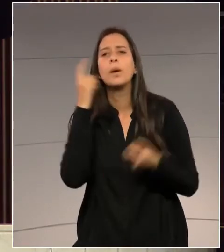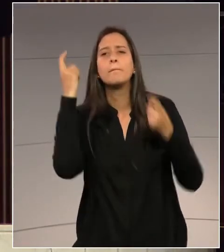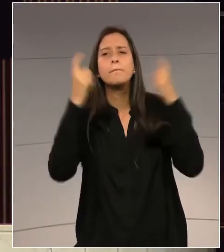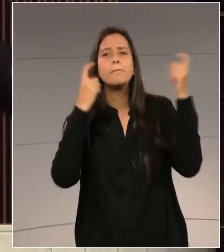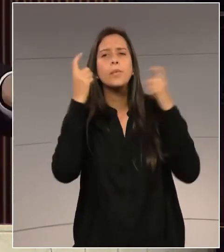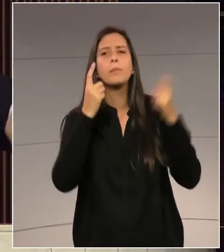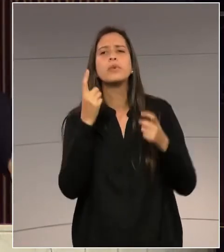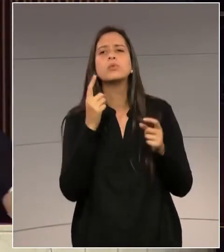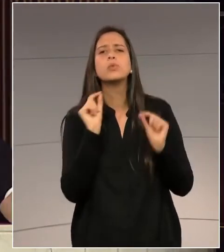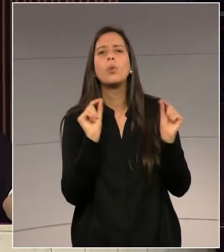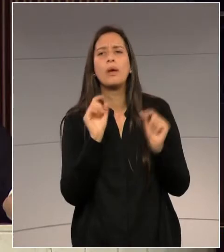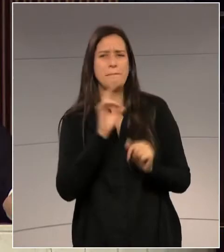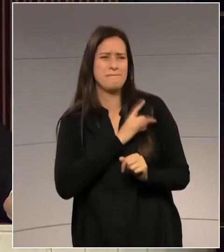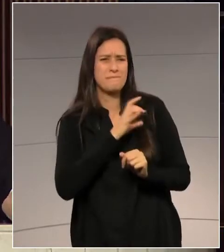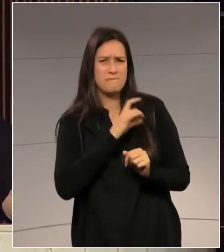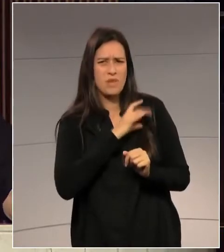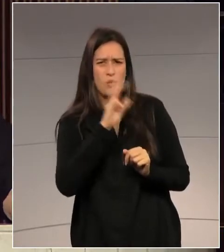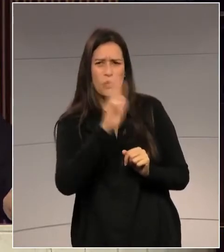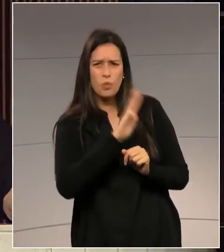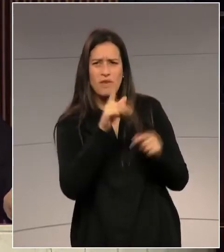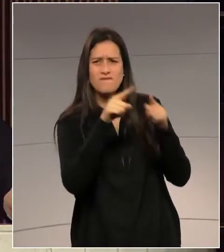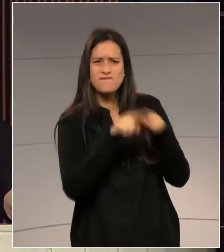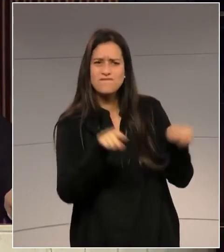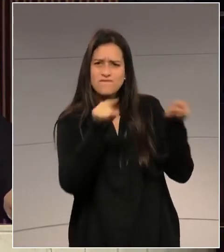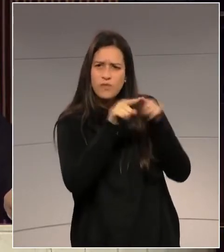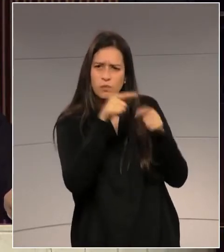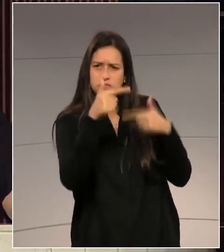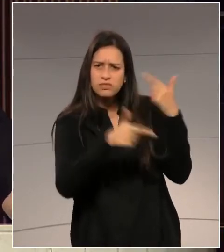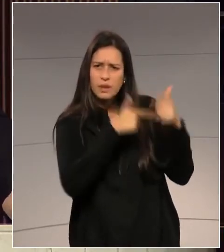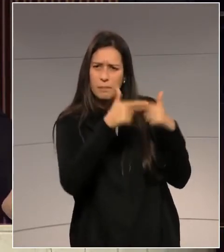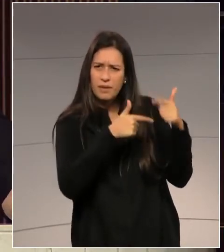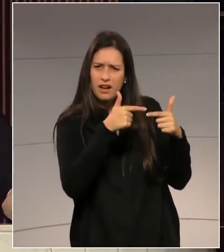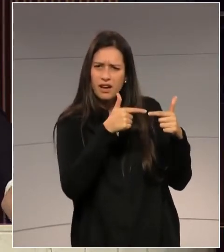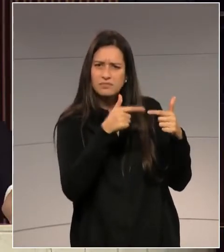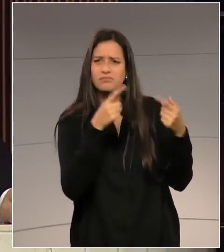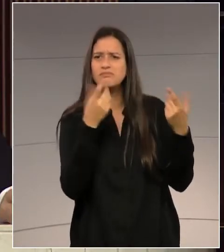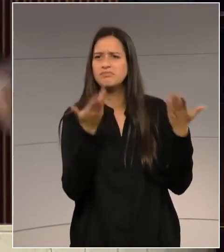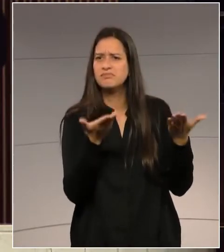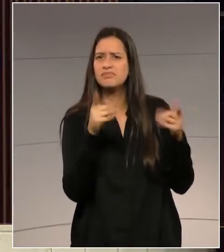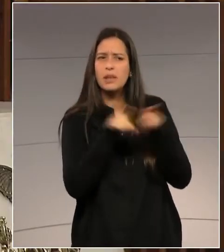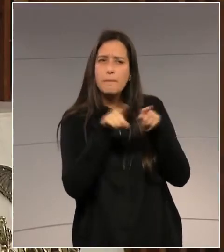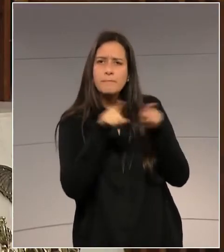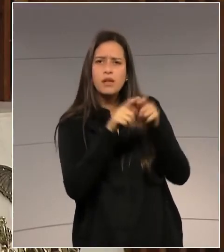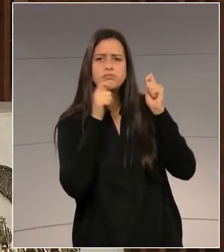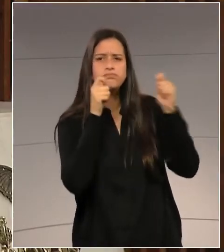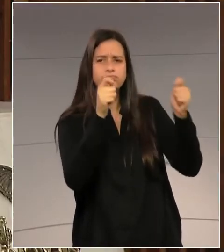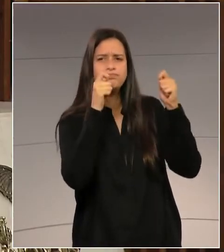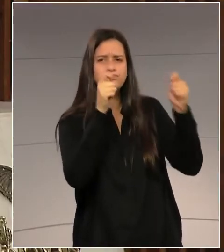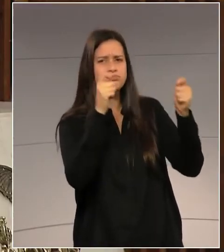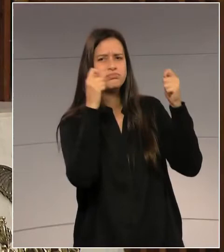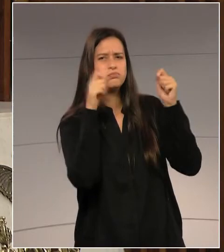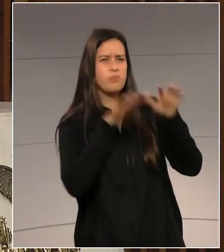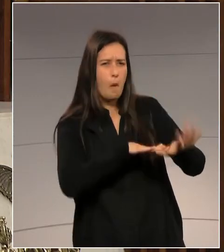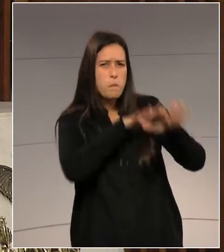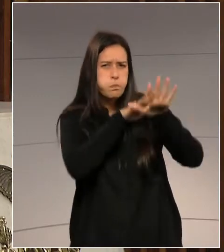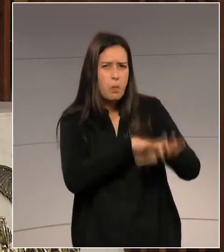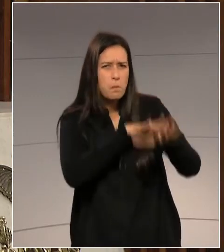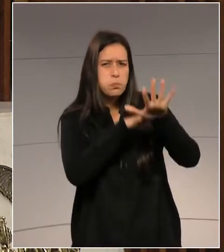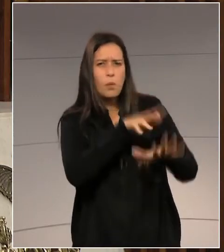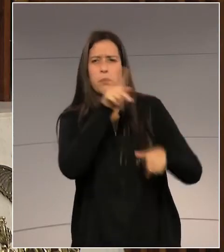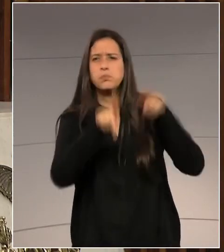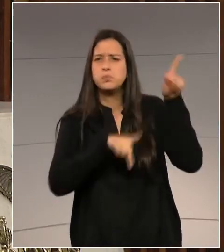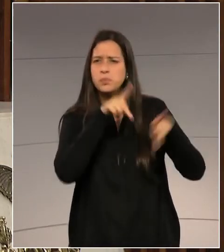esperança do povo tá na rua tá na rua sendo carregada no colo e ser aplaudida que o povo percebeu a injustiça do